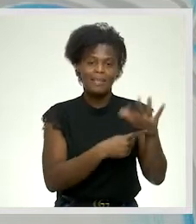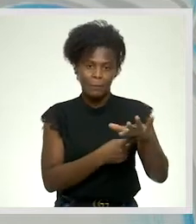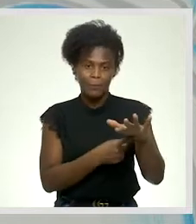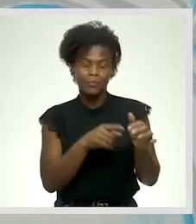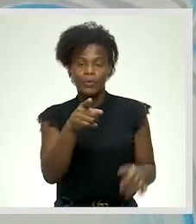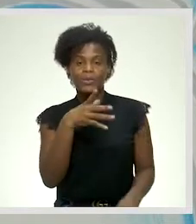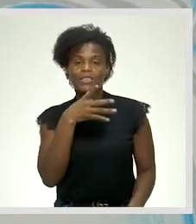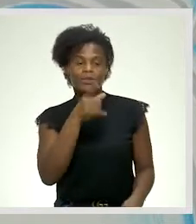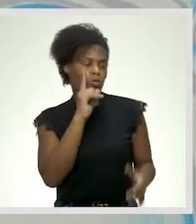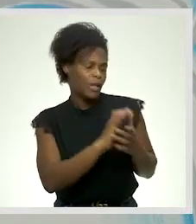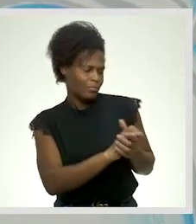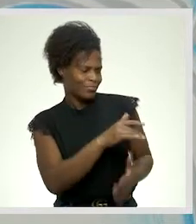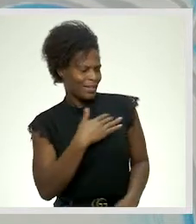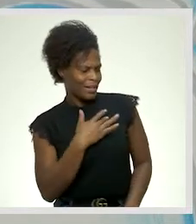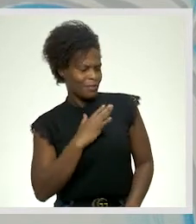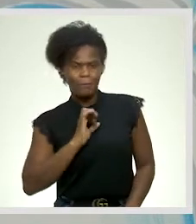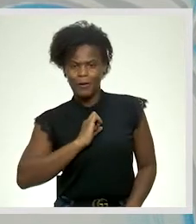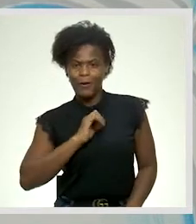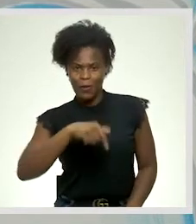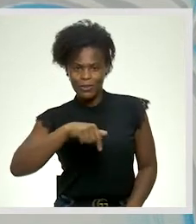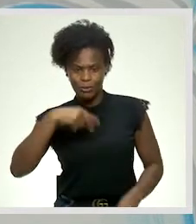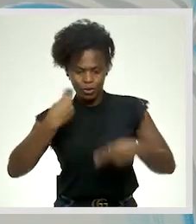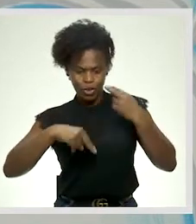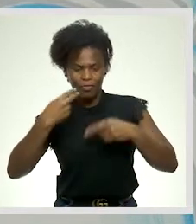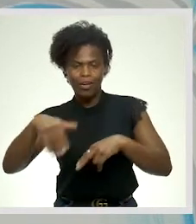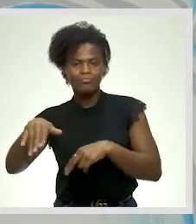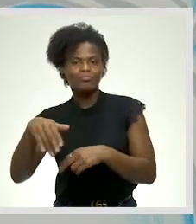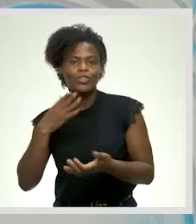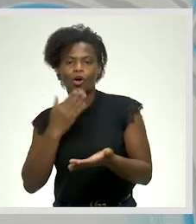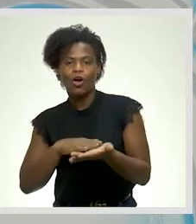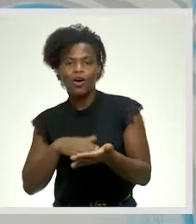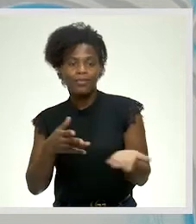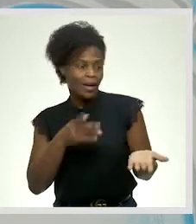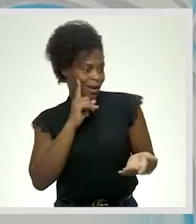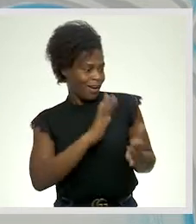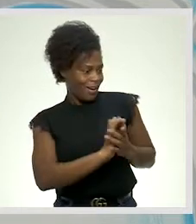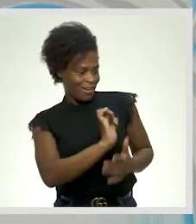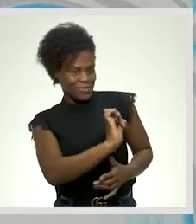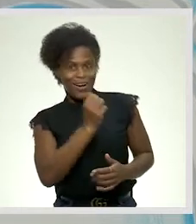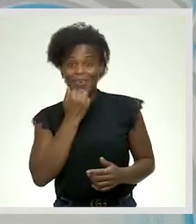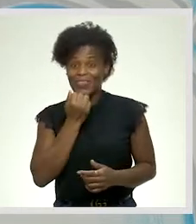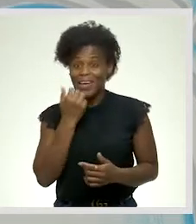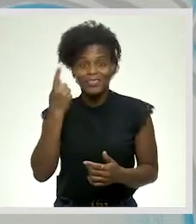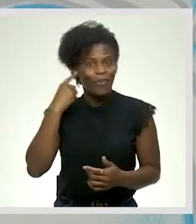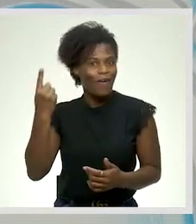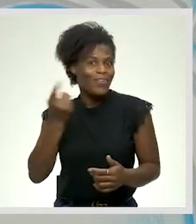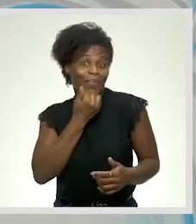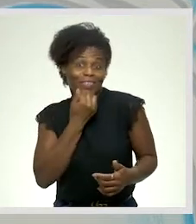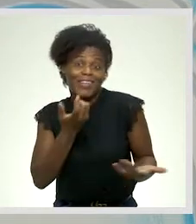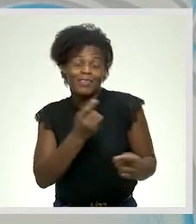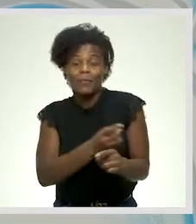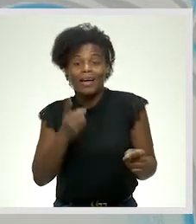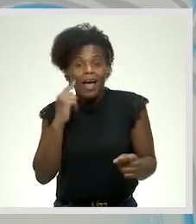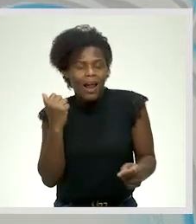Você diz, querida, hoje vamos jantar fora. A esposa vai ficar contente ouvindo isso, porque ela